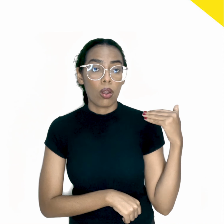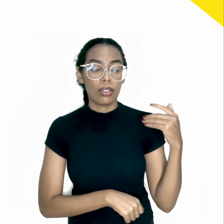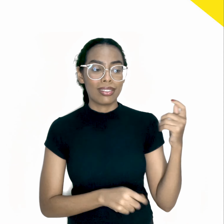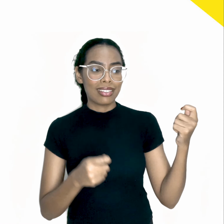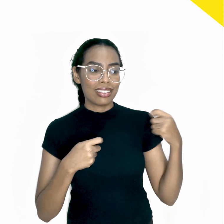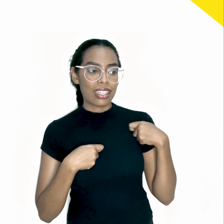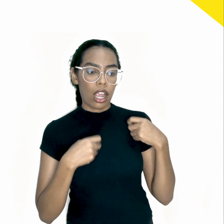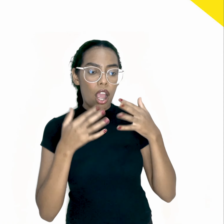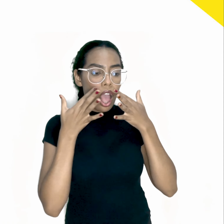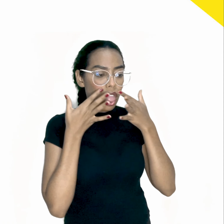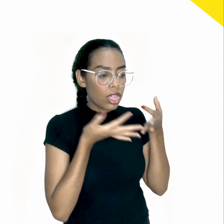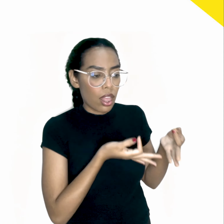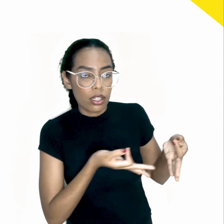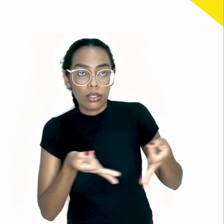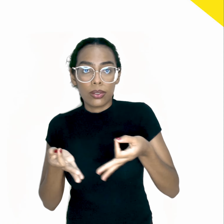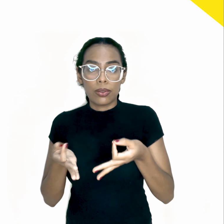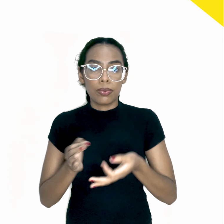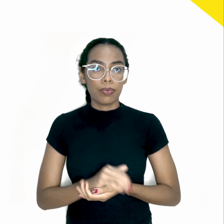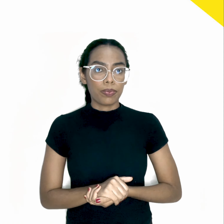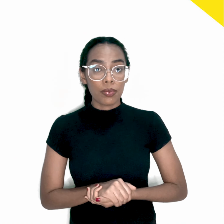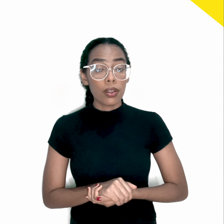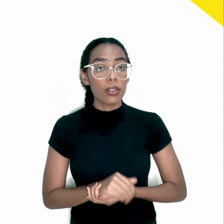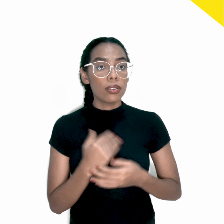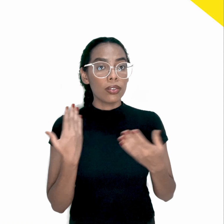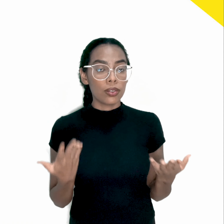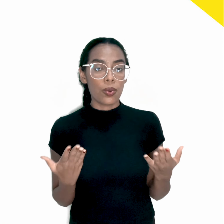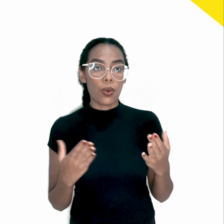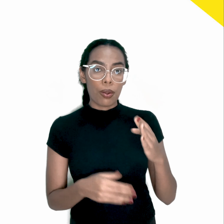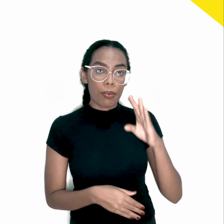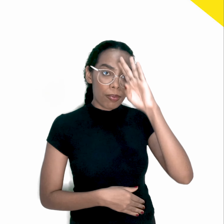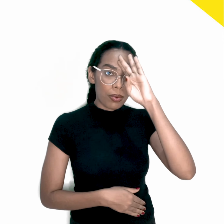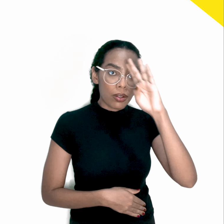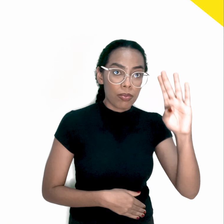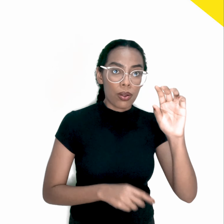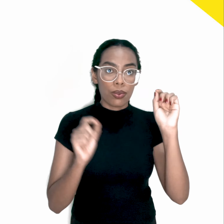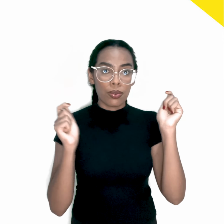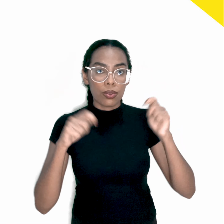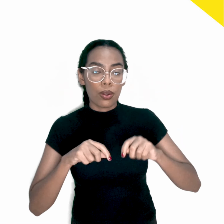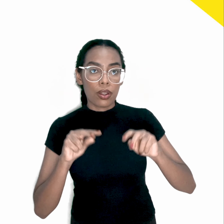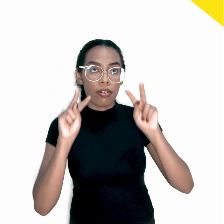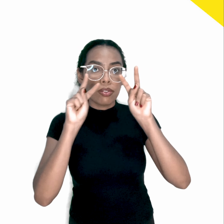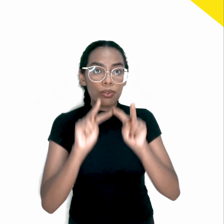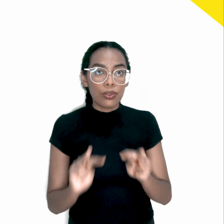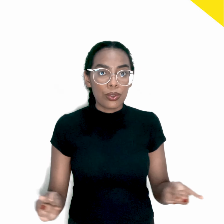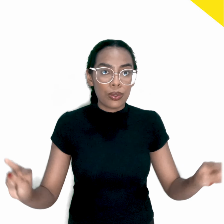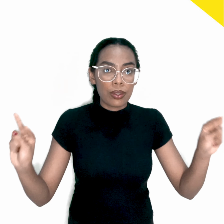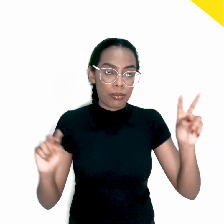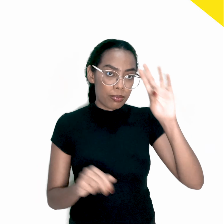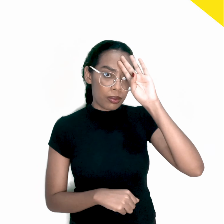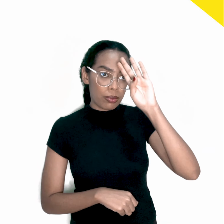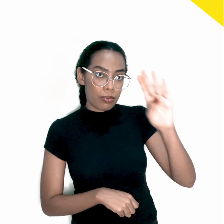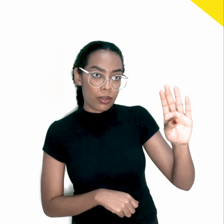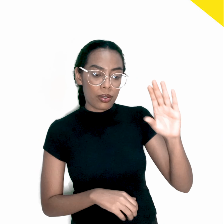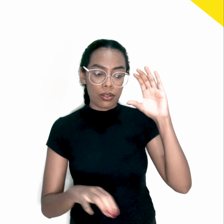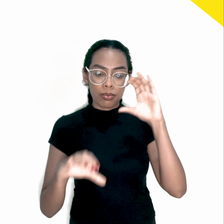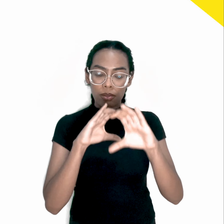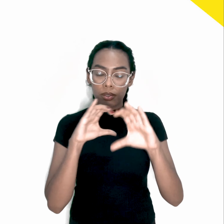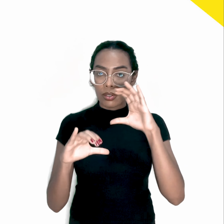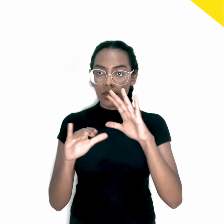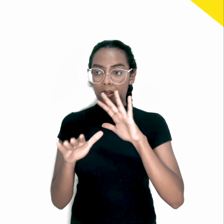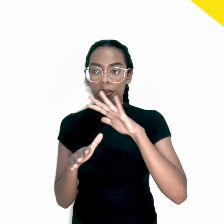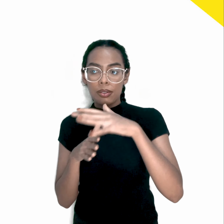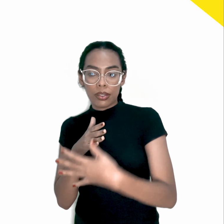máximo, toque levemente no braço para que ela volte a atenção para você O contato visual é essencial, tanto para